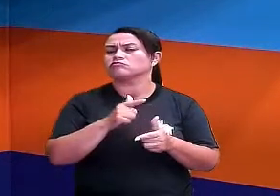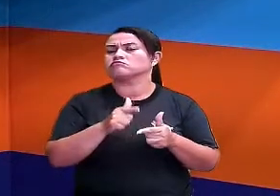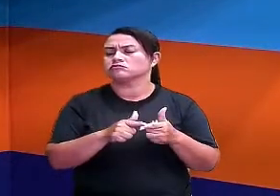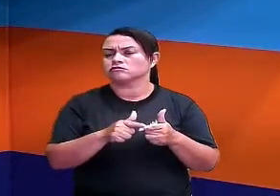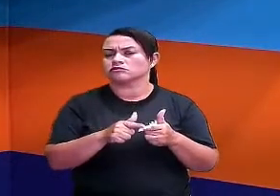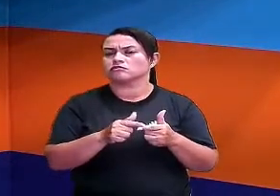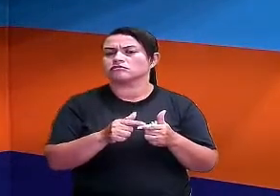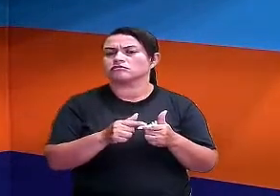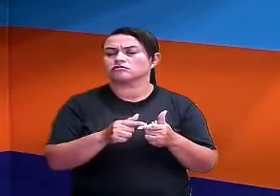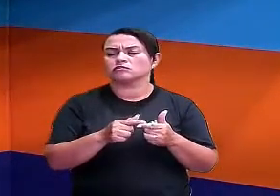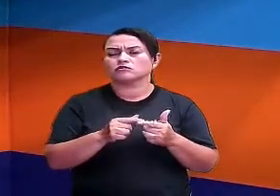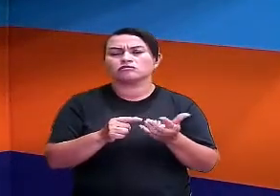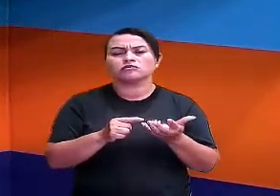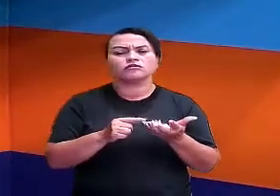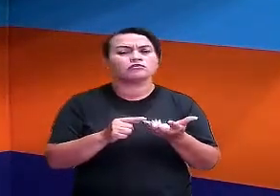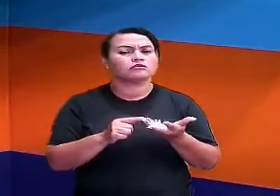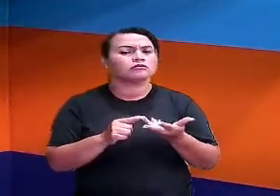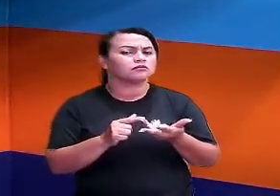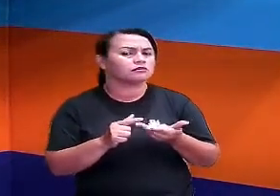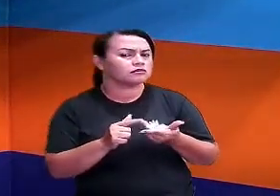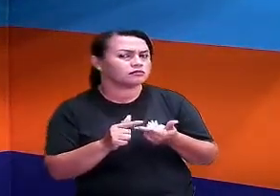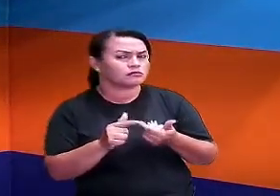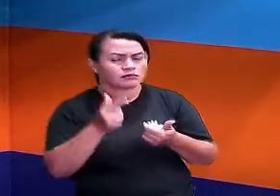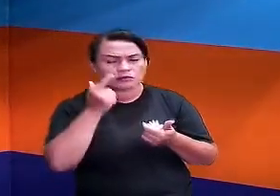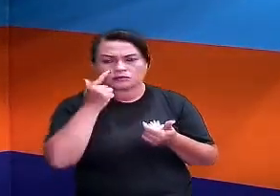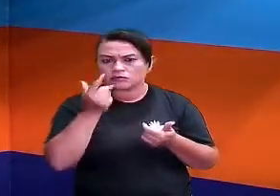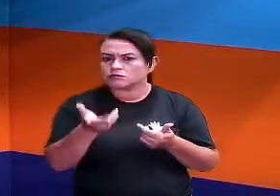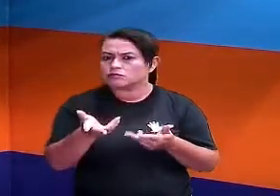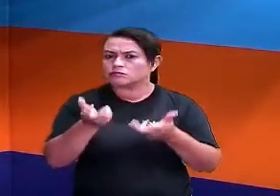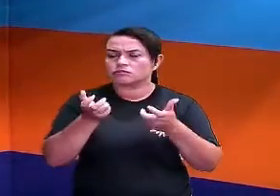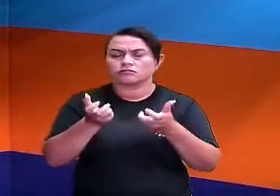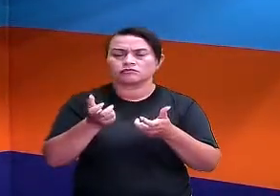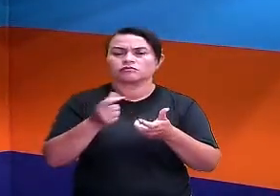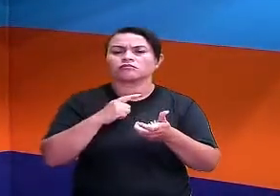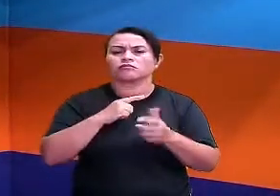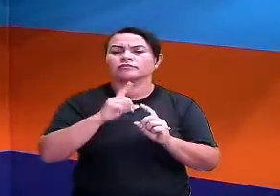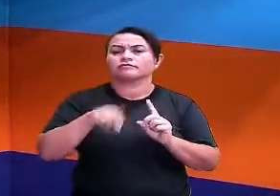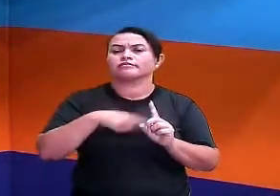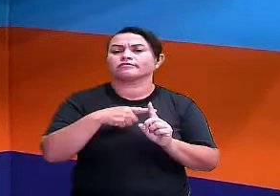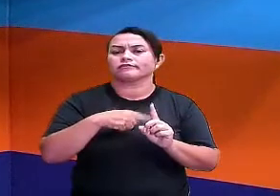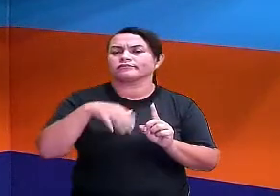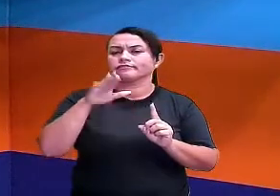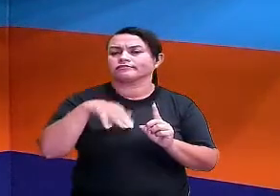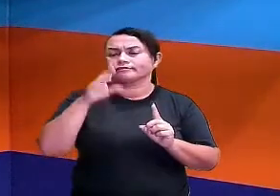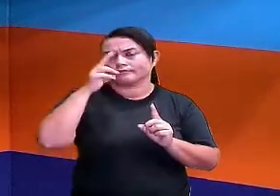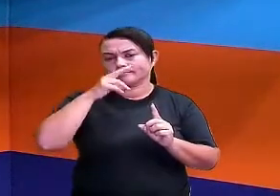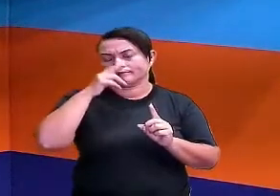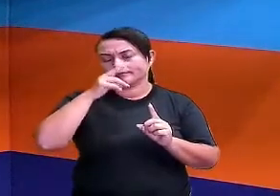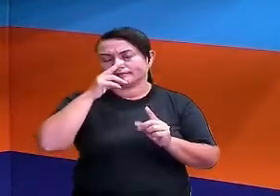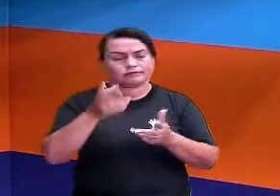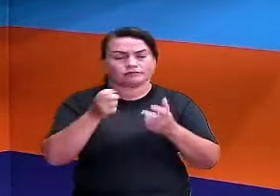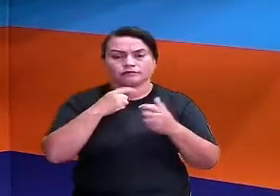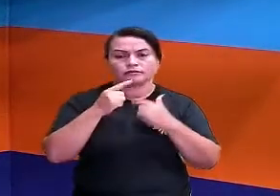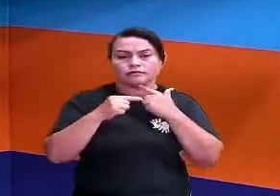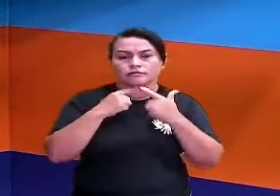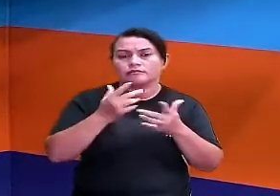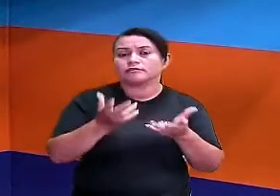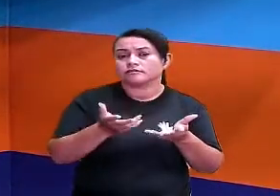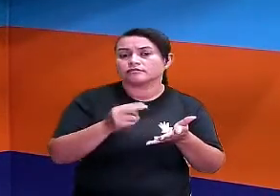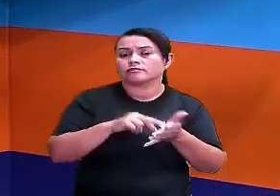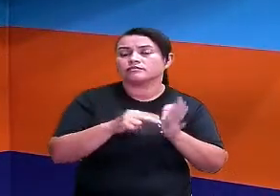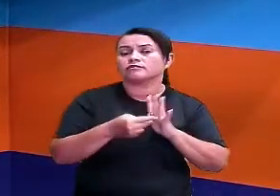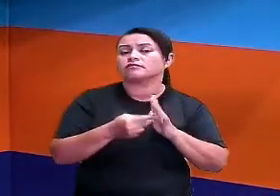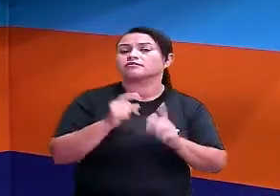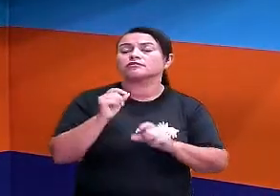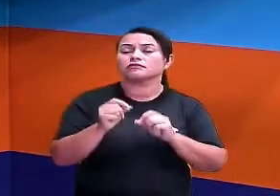dos valores, mas que não dá para você identificar o que mais se repete, né, ele aí a gente